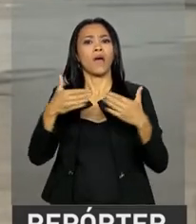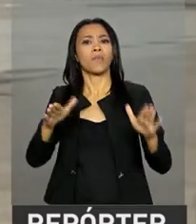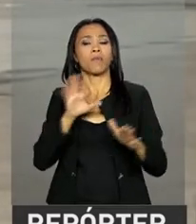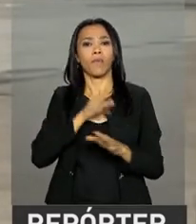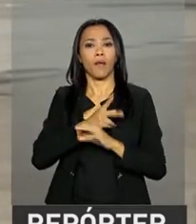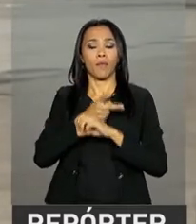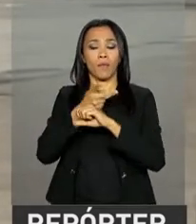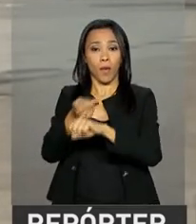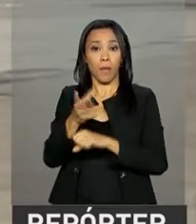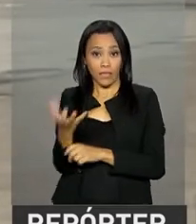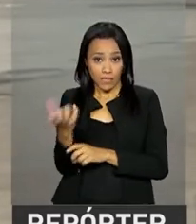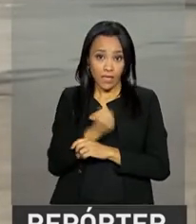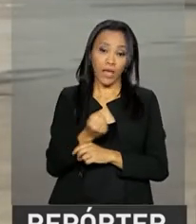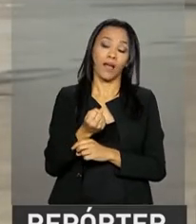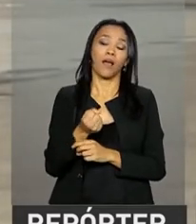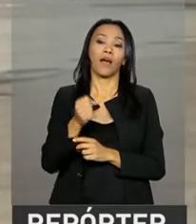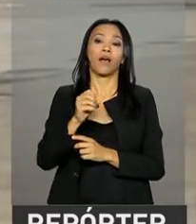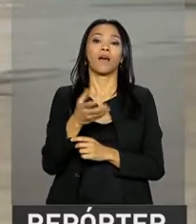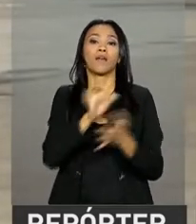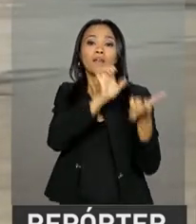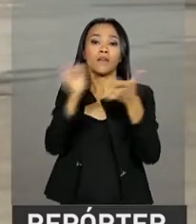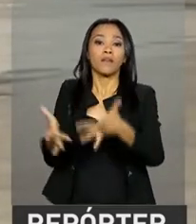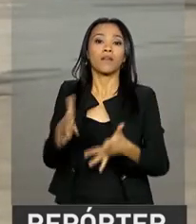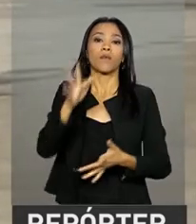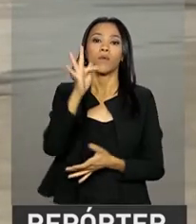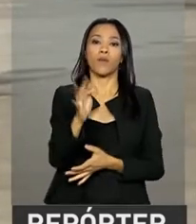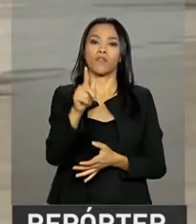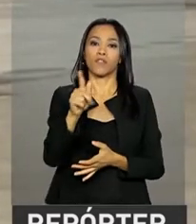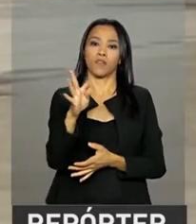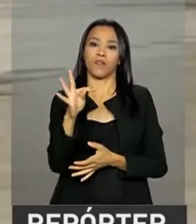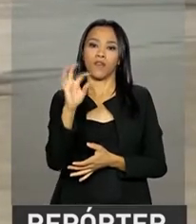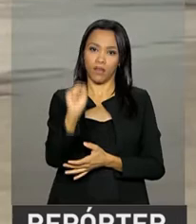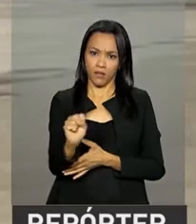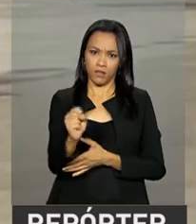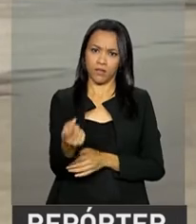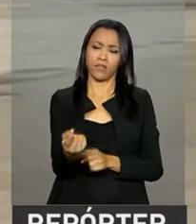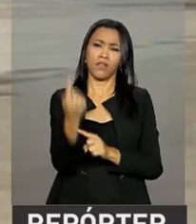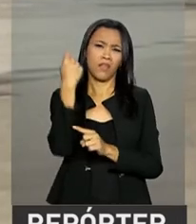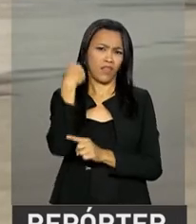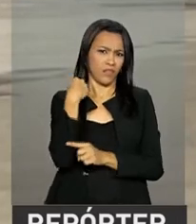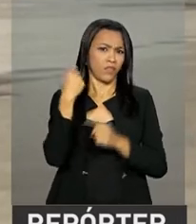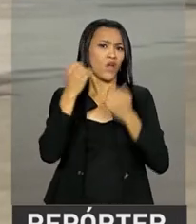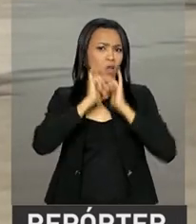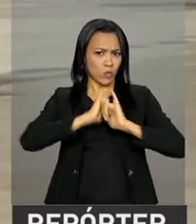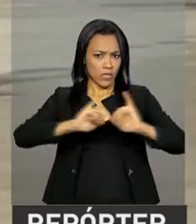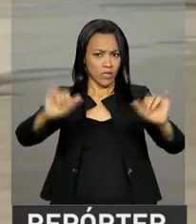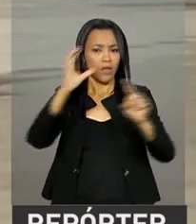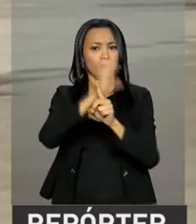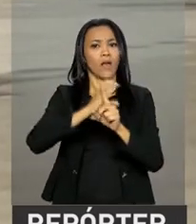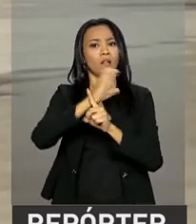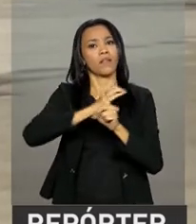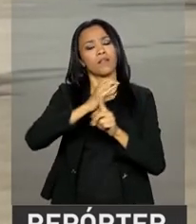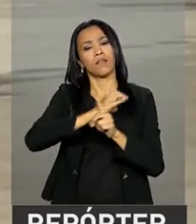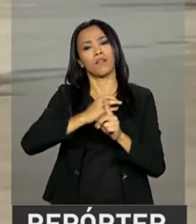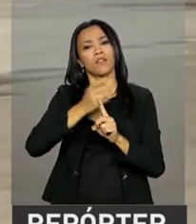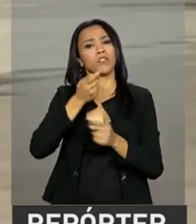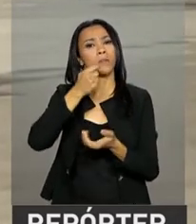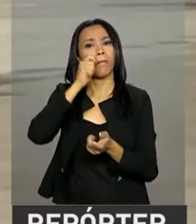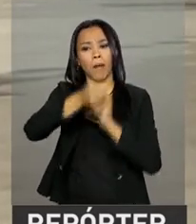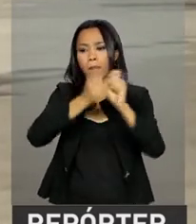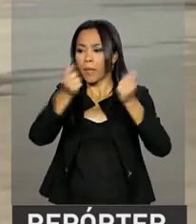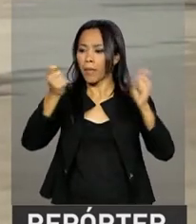a sacar o fgts de contas inativas desde que foi anunciado o calendário de pagamentos